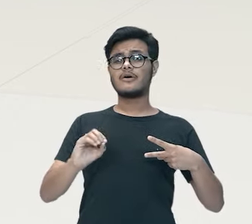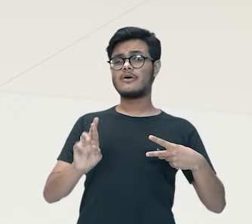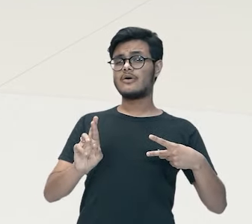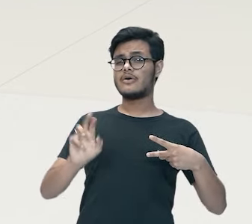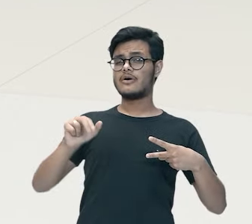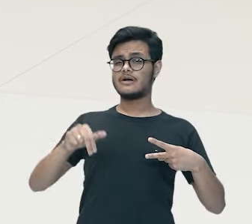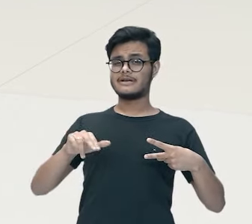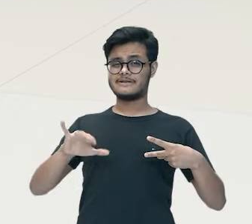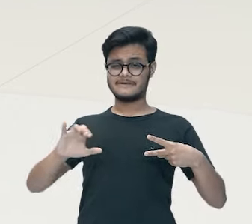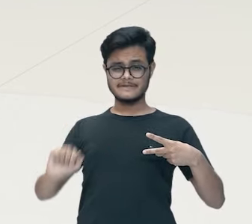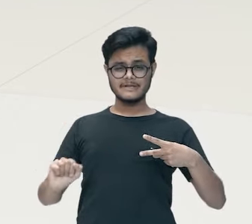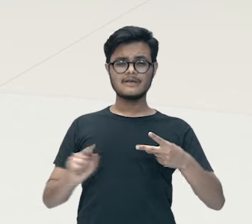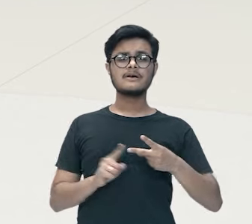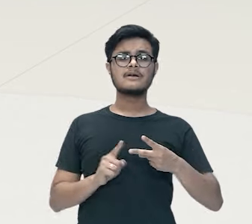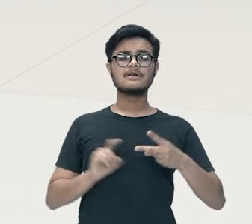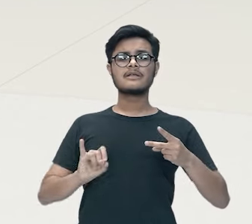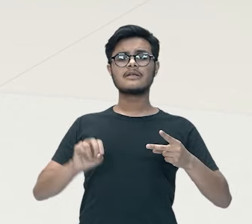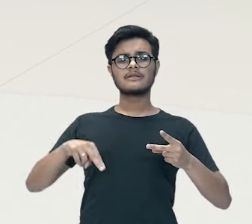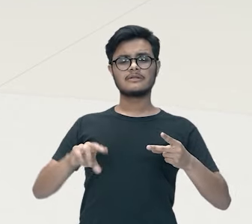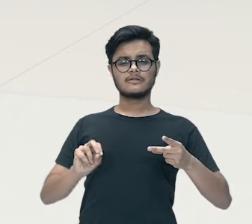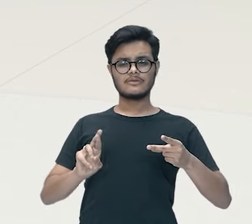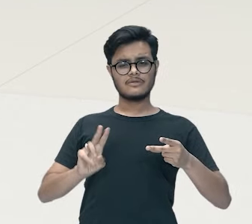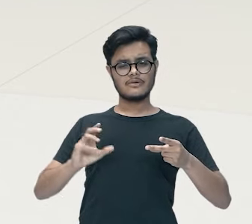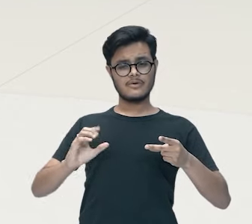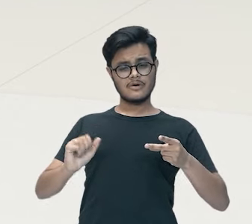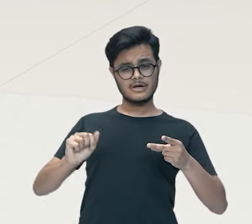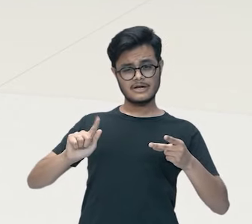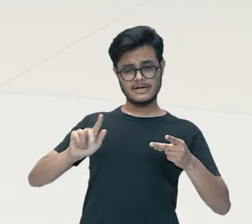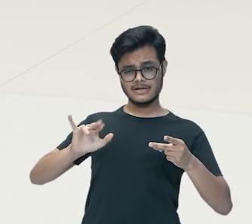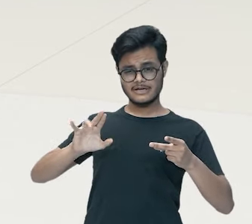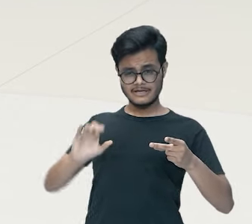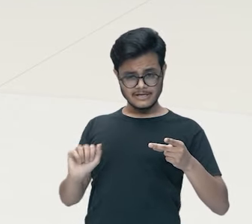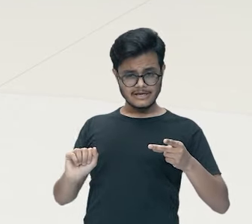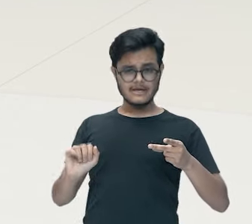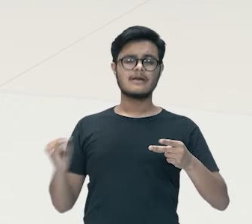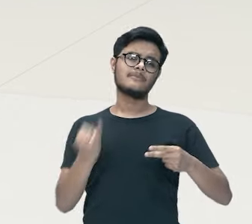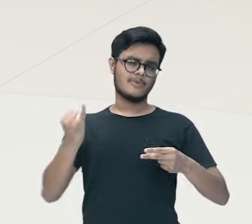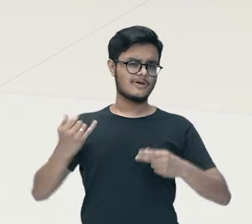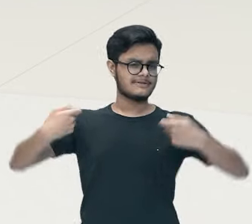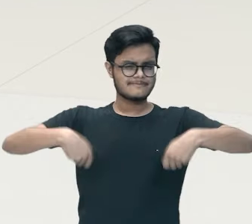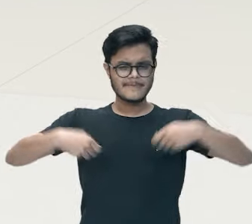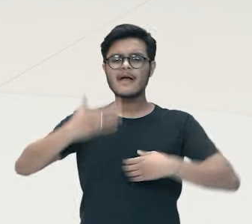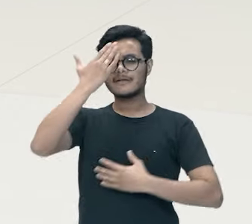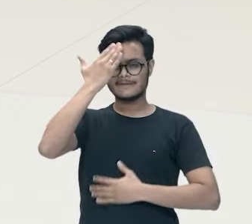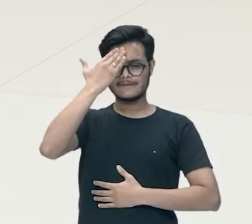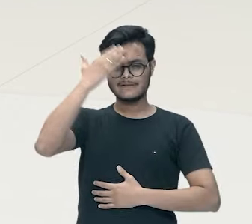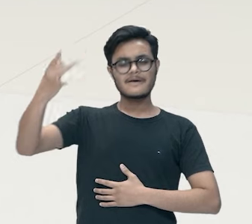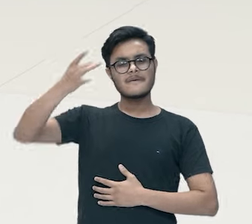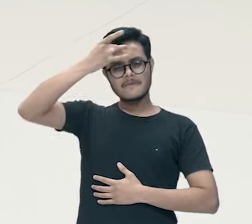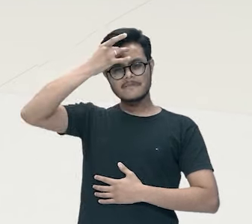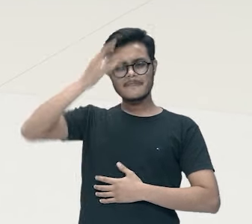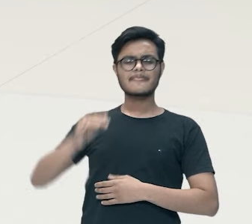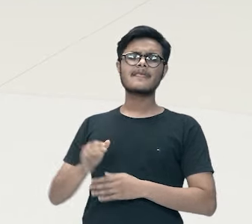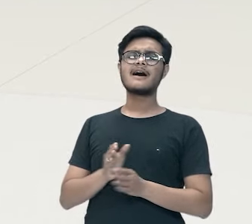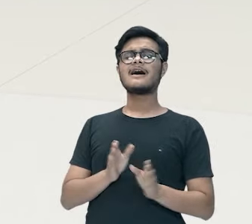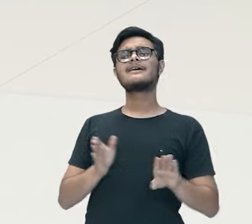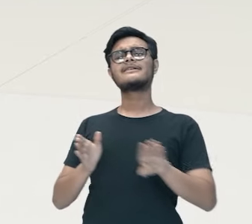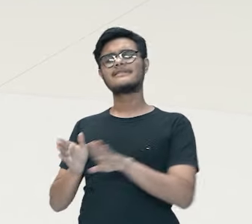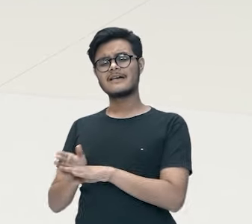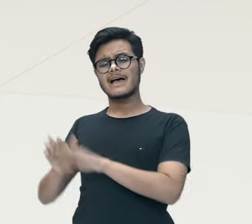conceitos que são muito importantes, que precisam ficar gravados aqui, né, até no fim aí